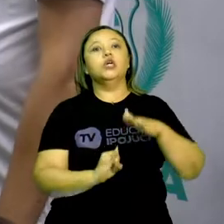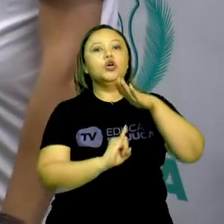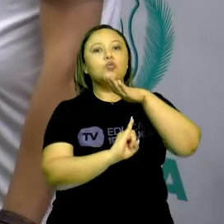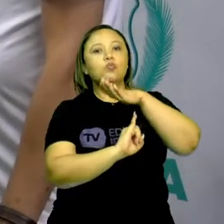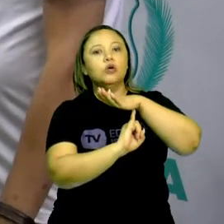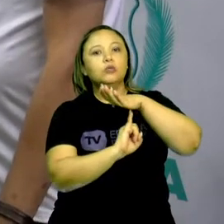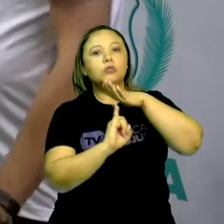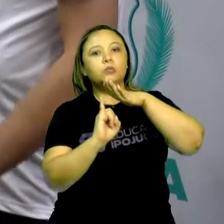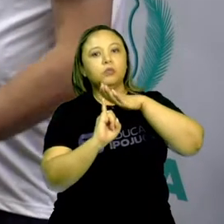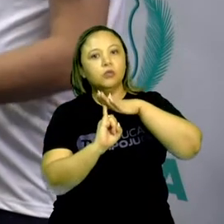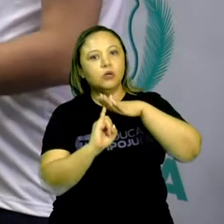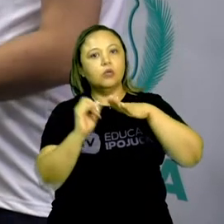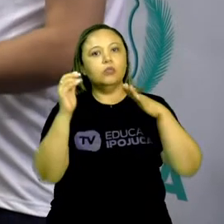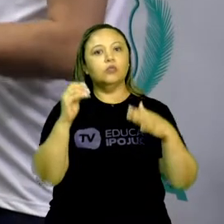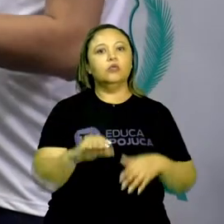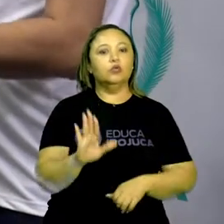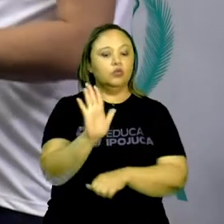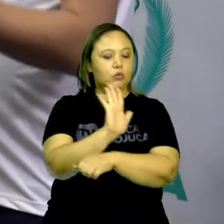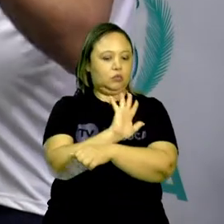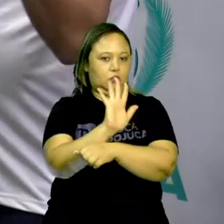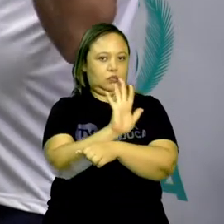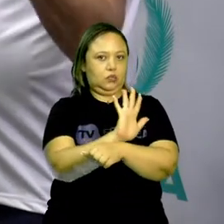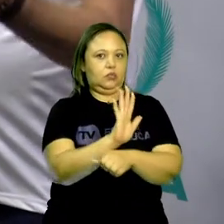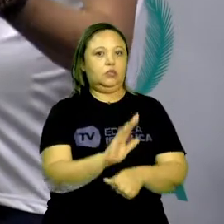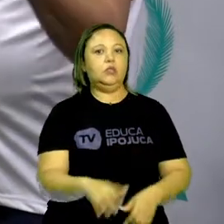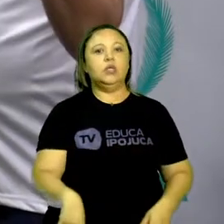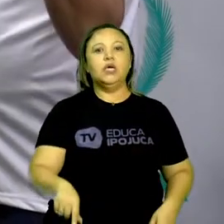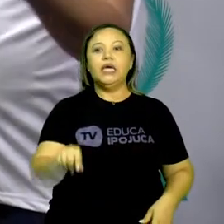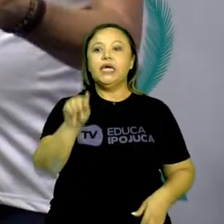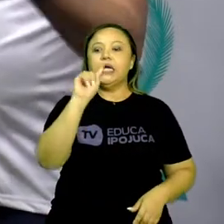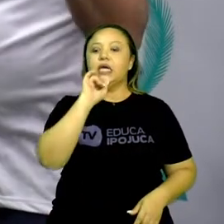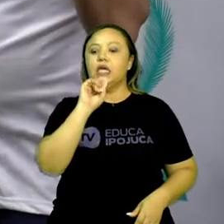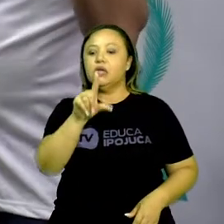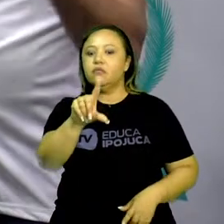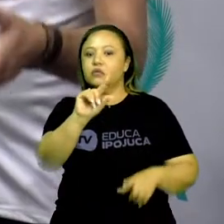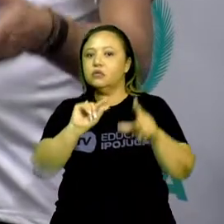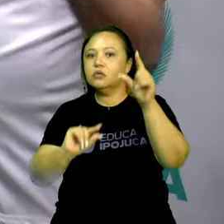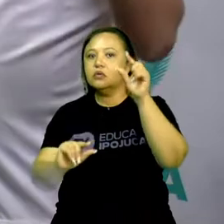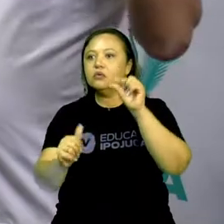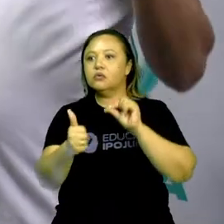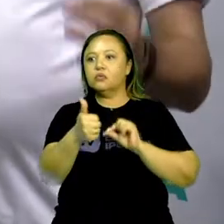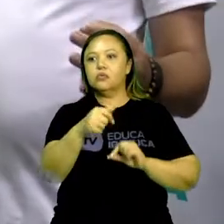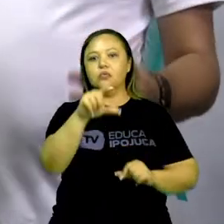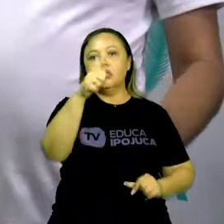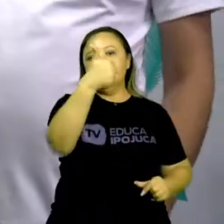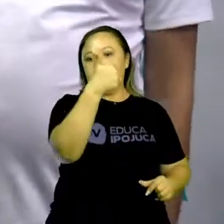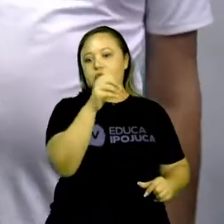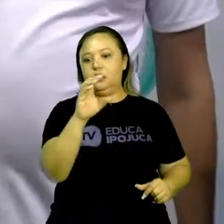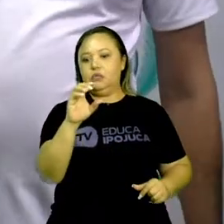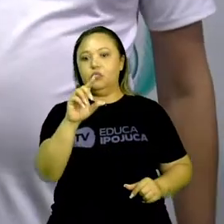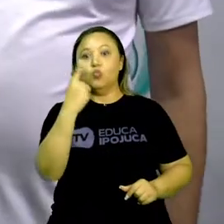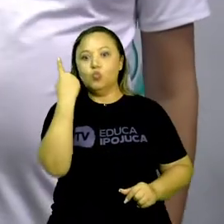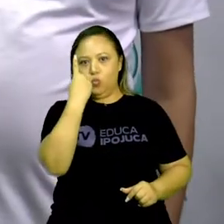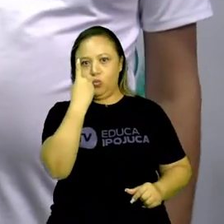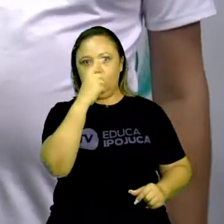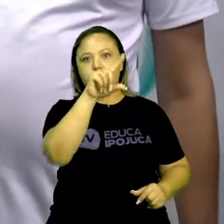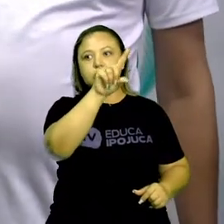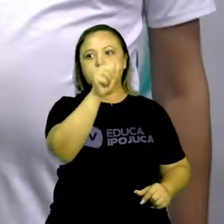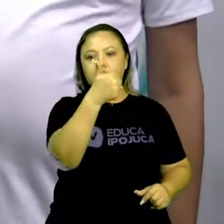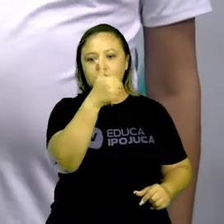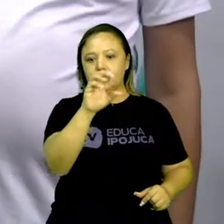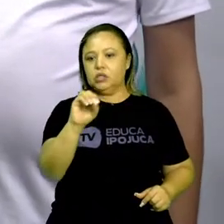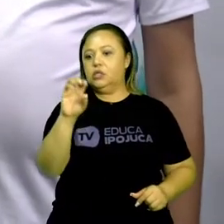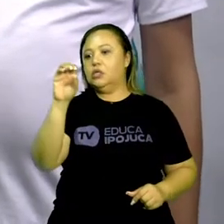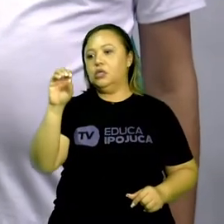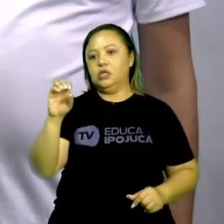Cinema, como um dos 100 melhores filmes brasileiros de todos os tempos.